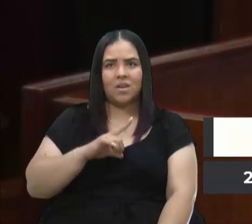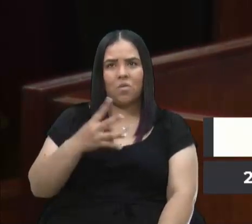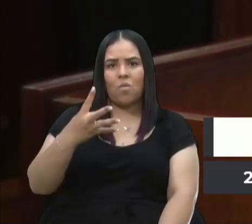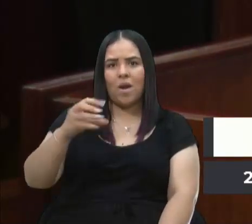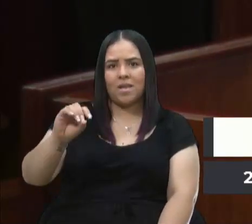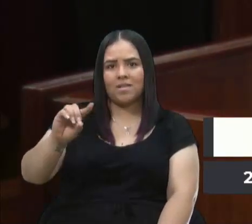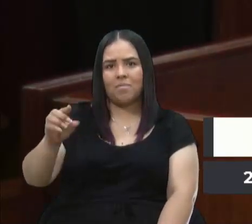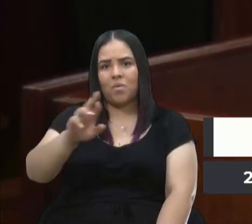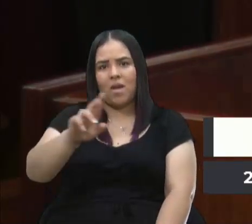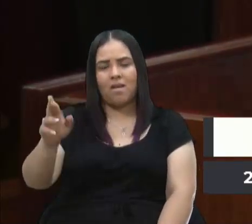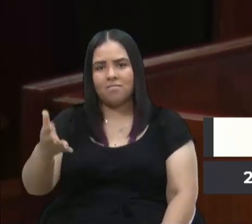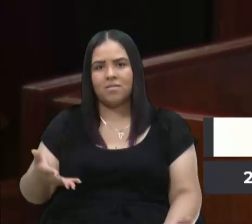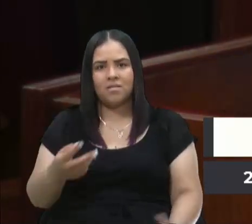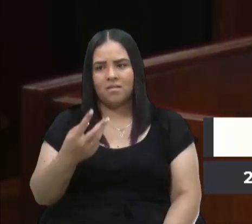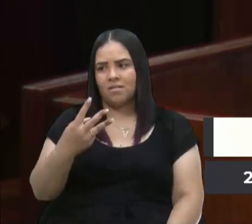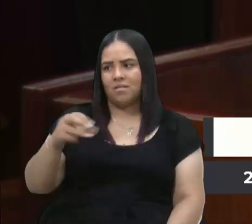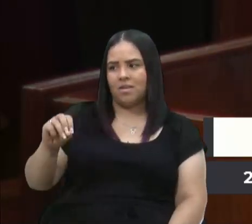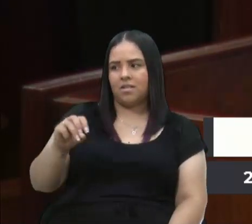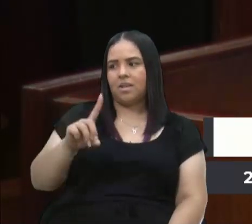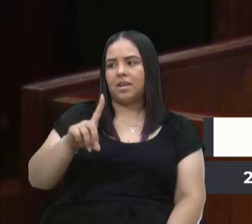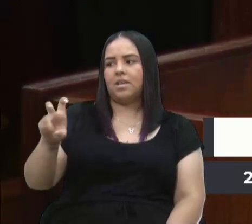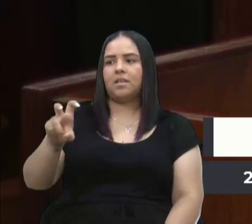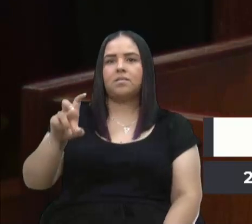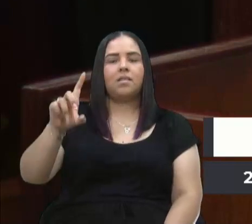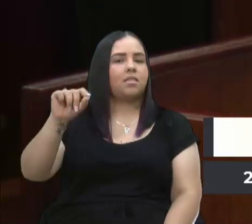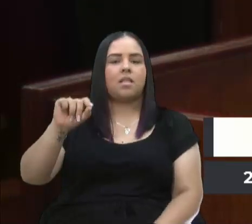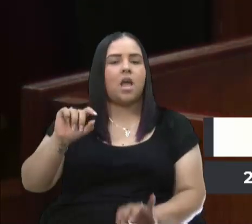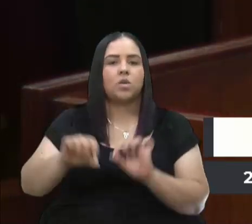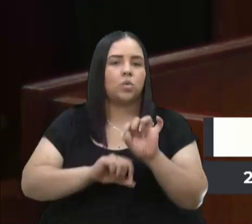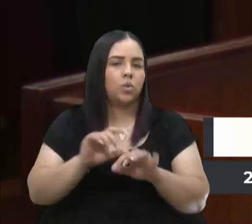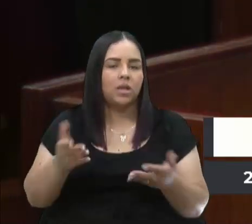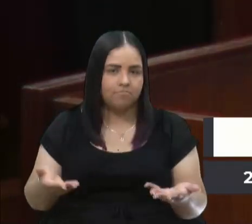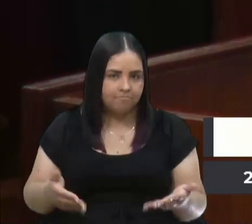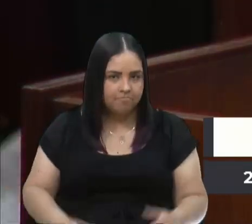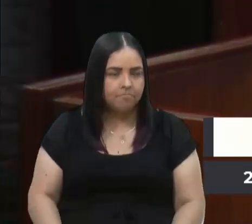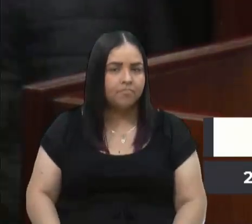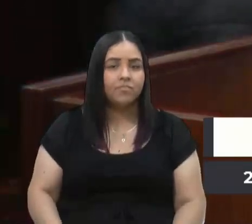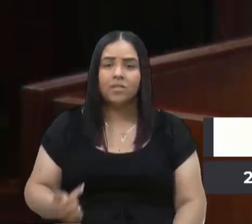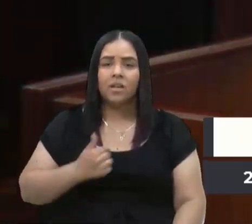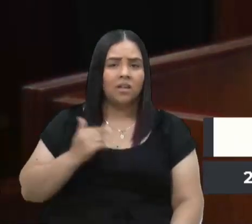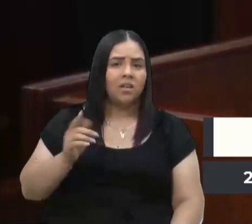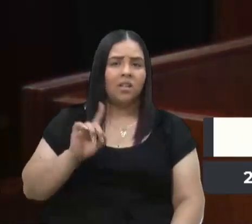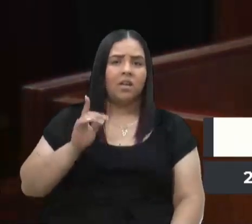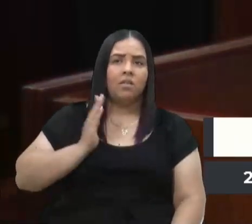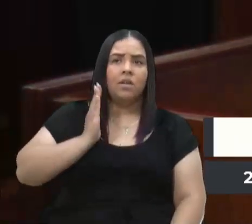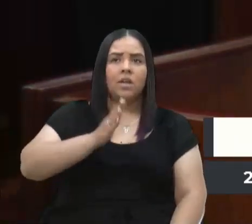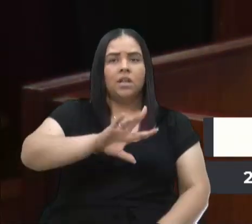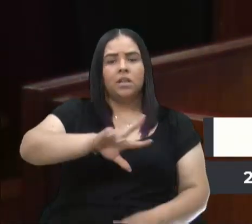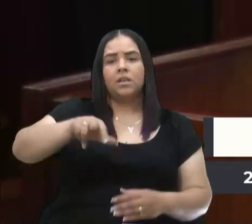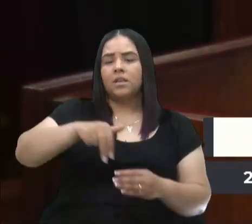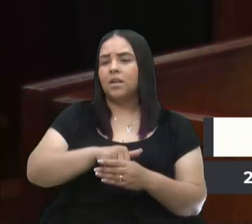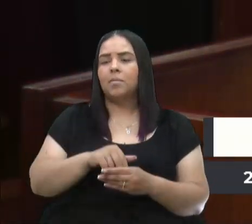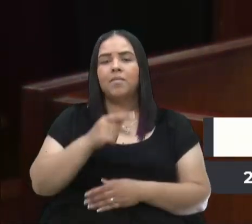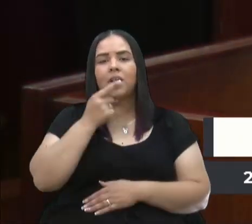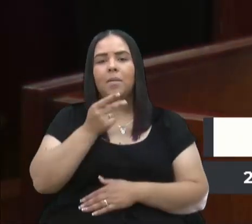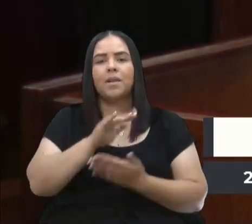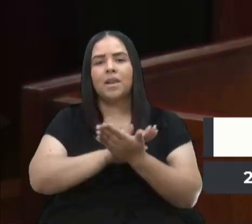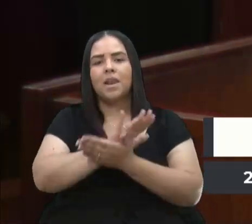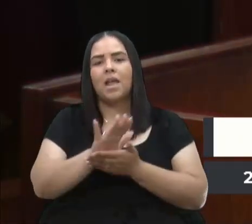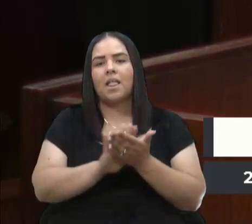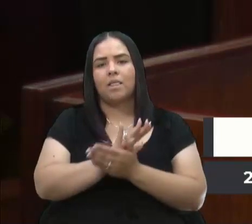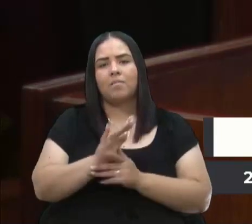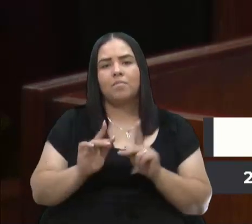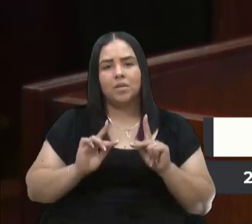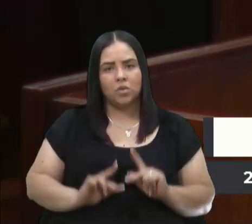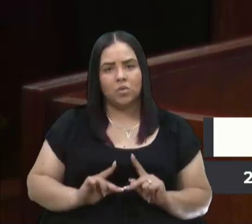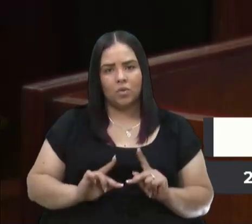40.000. 30, 15, 10, que seja. Eu não subo essa tribuna para convencer ninguém, absolutamente ninguém, porque eu